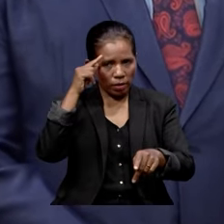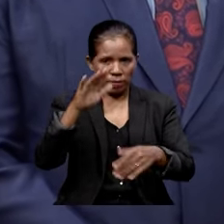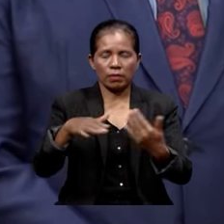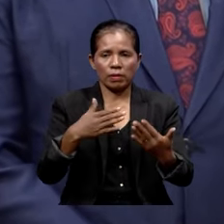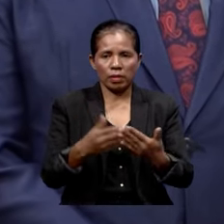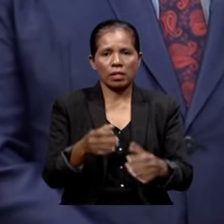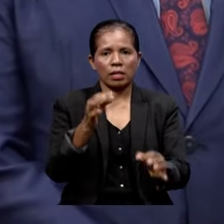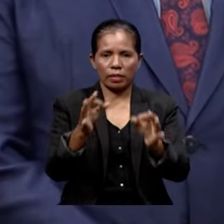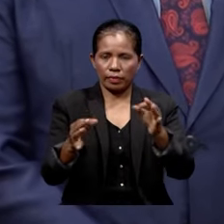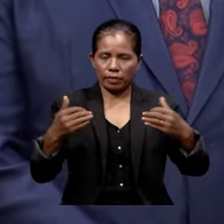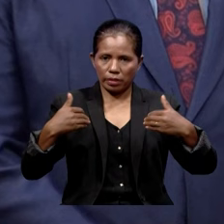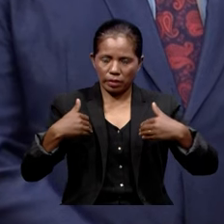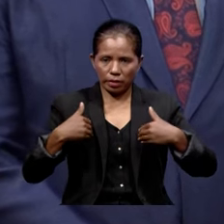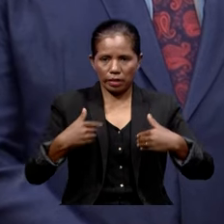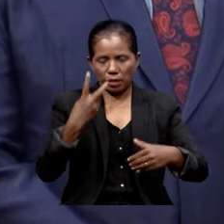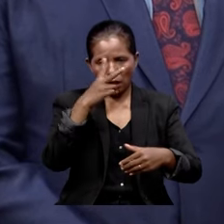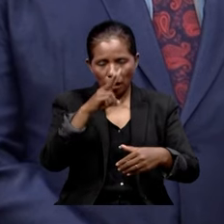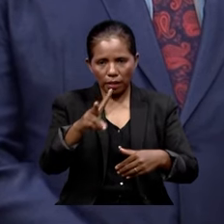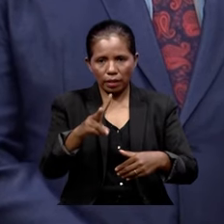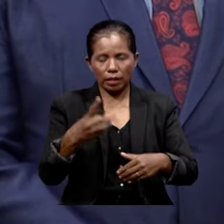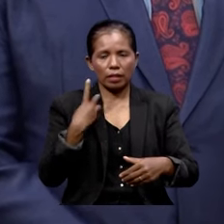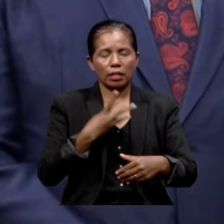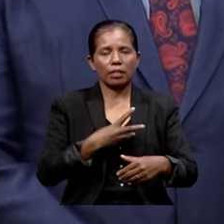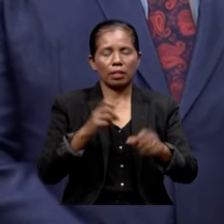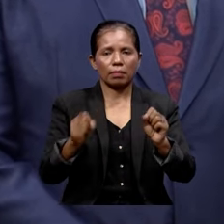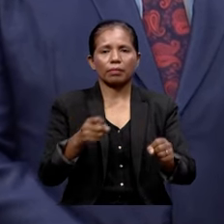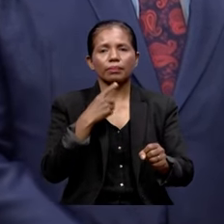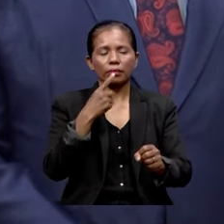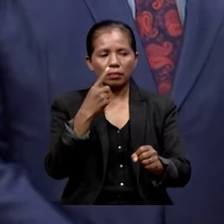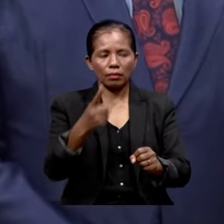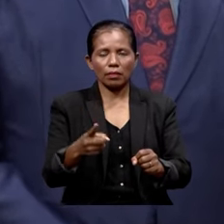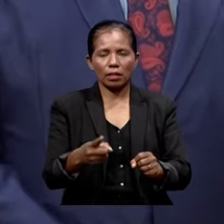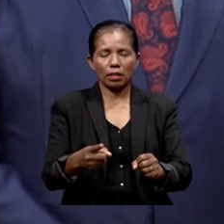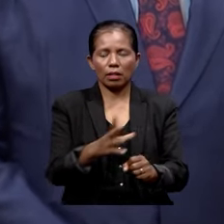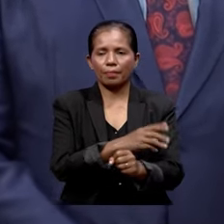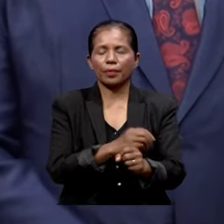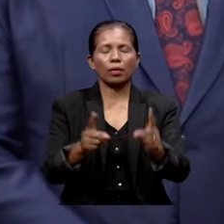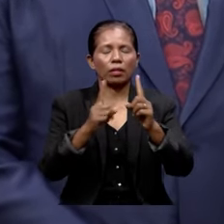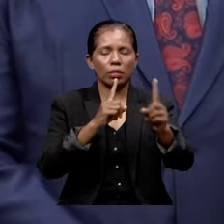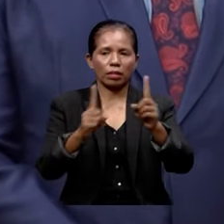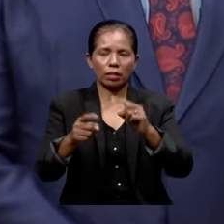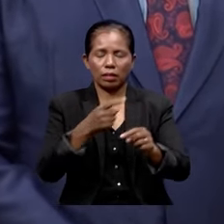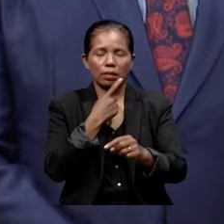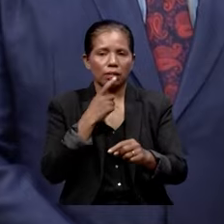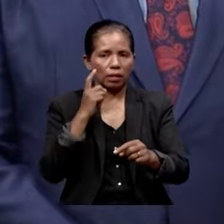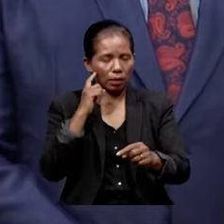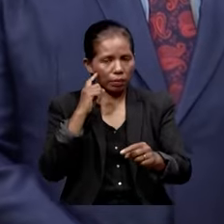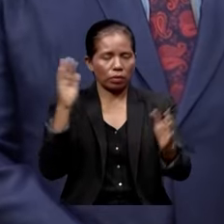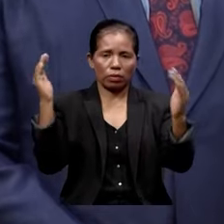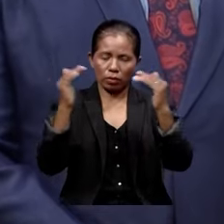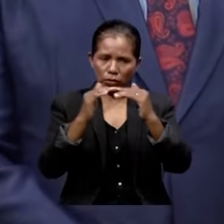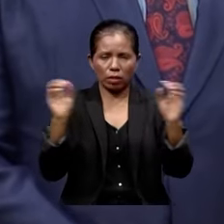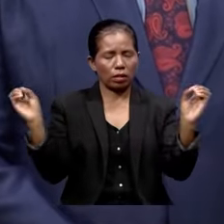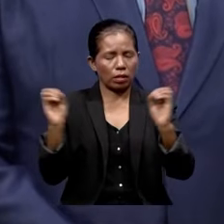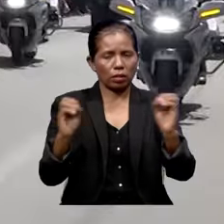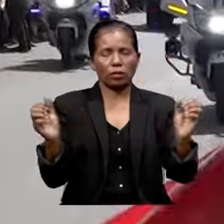Quando ia situação ruma, a tu intervém, intervém o Ibum, intervém o diálogo, lá o